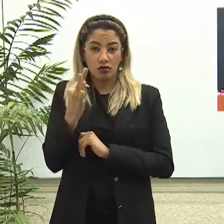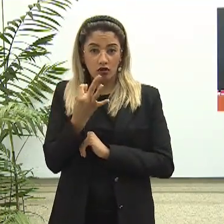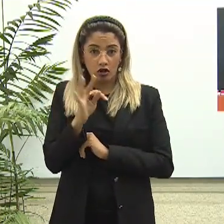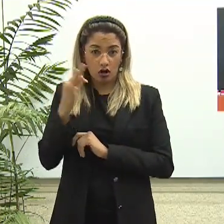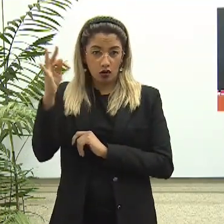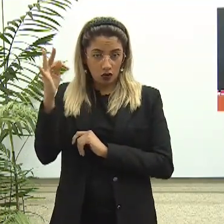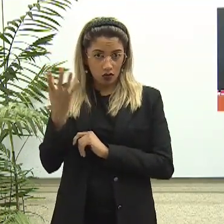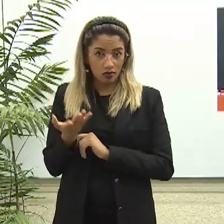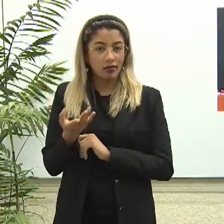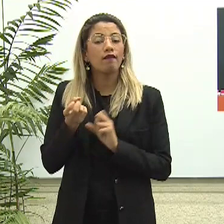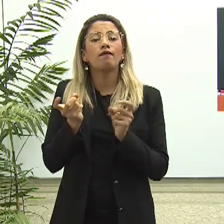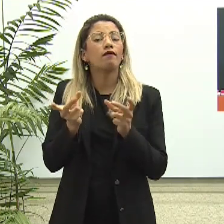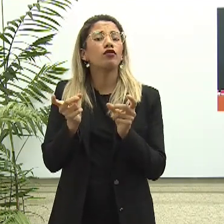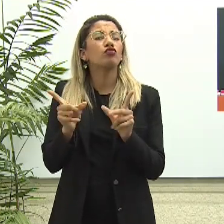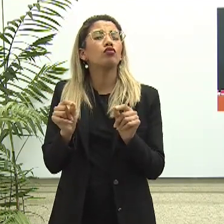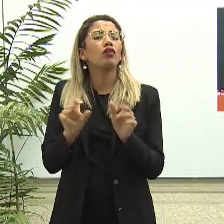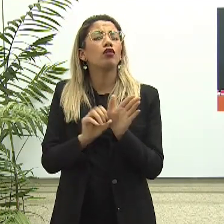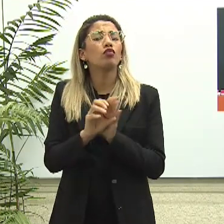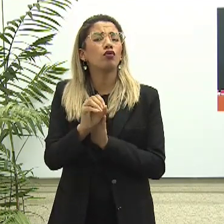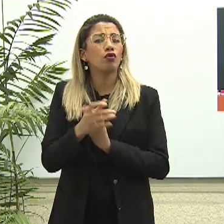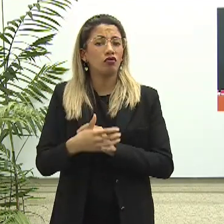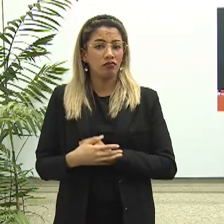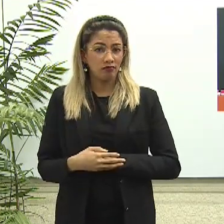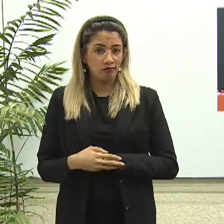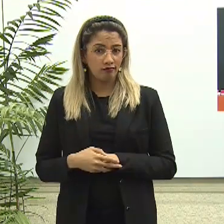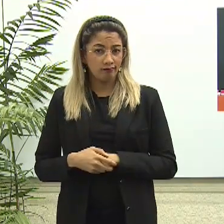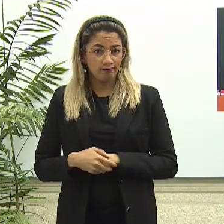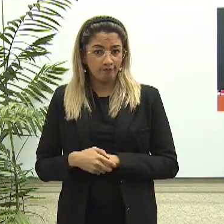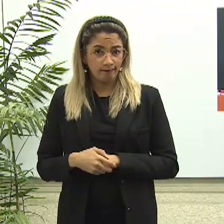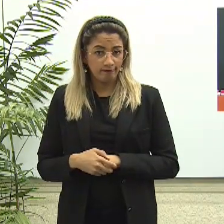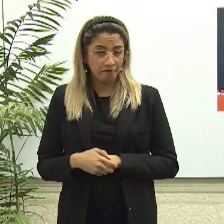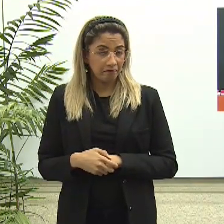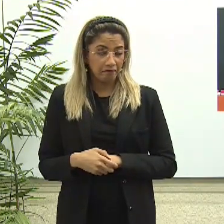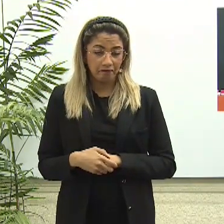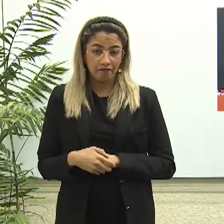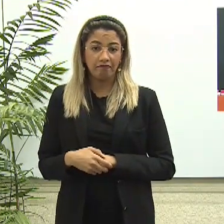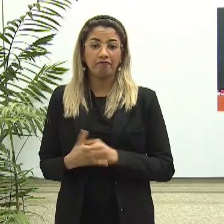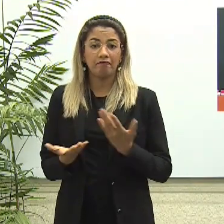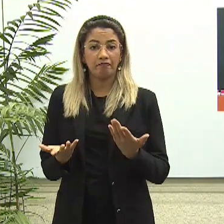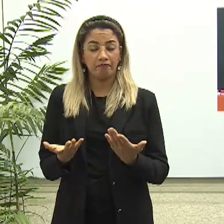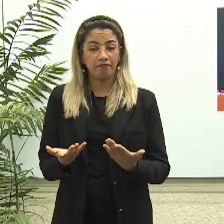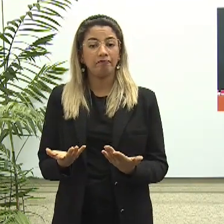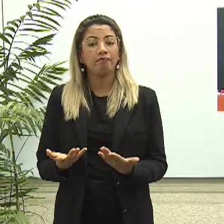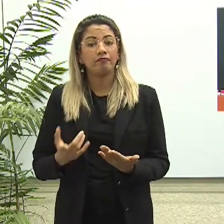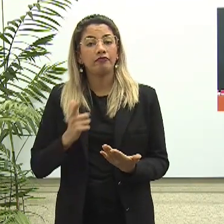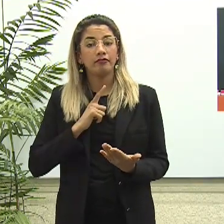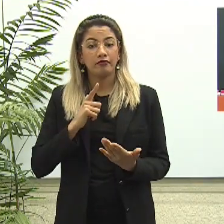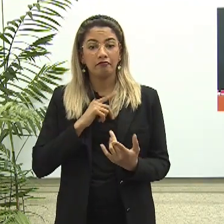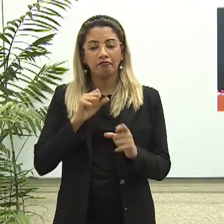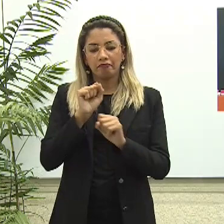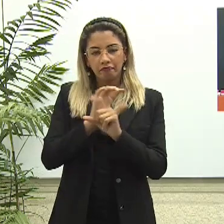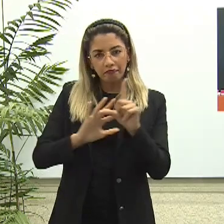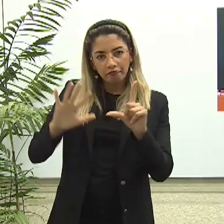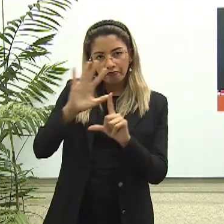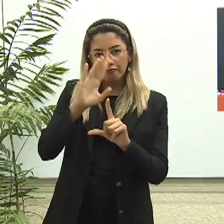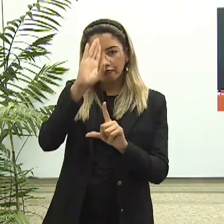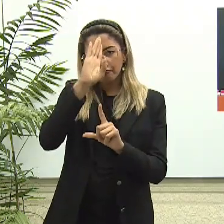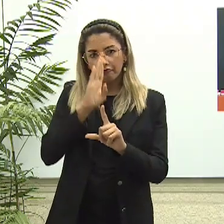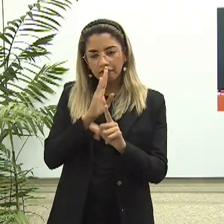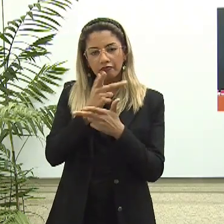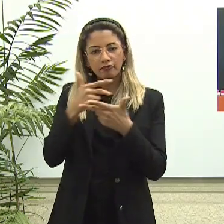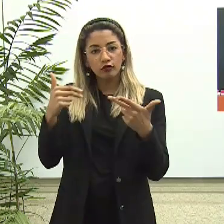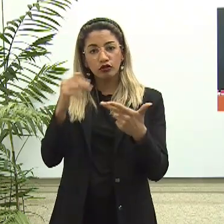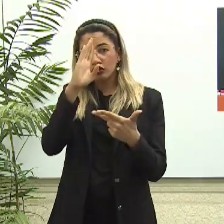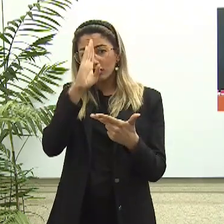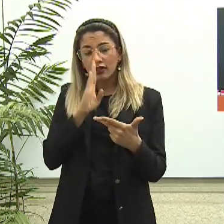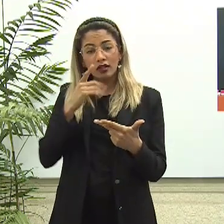aqui ela vende o quê ela ela dá interfaces de graças serviços de graças pra gente